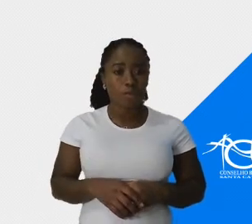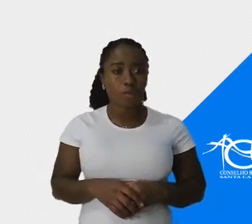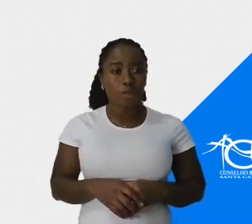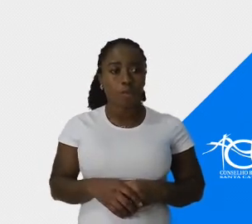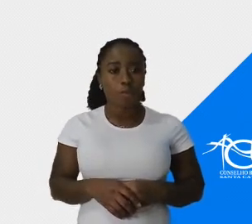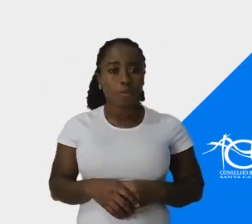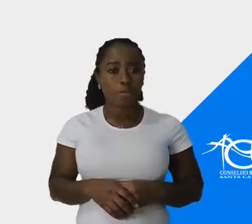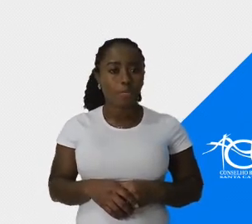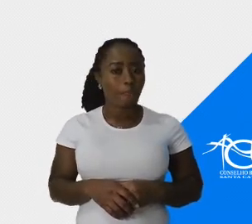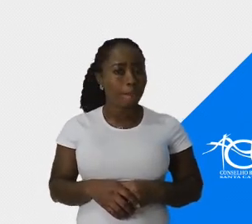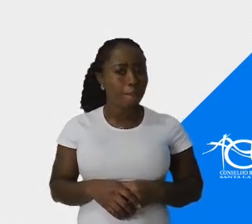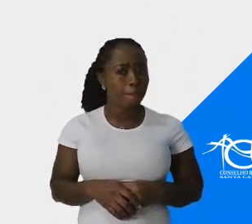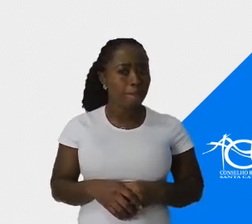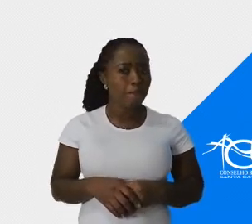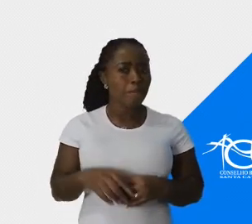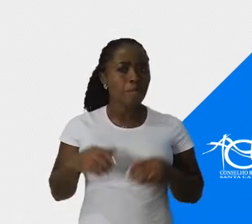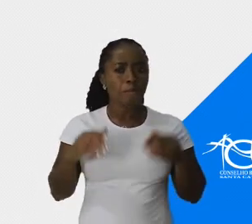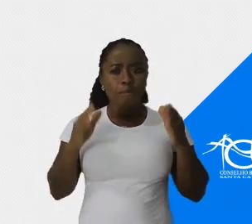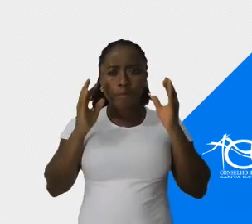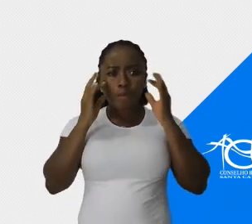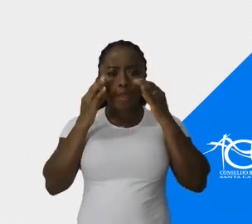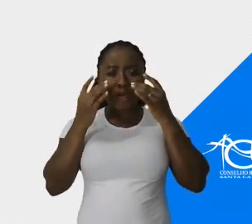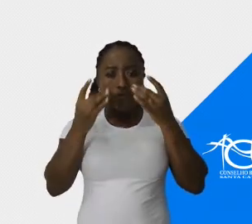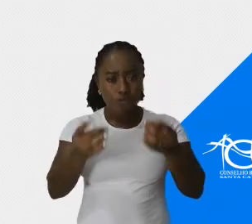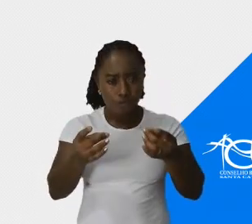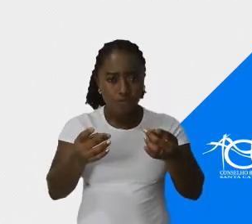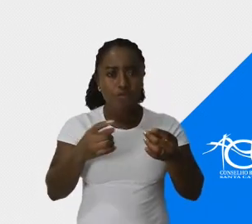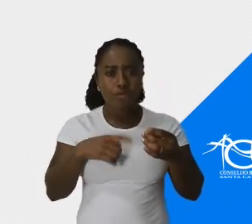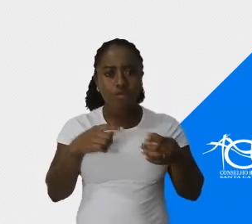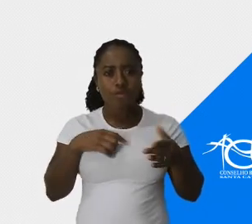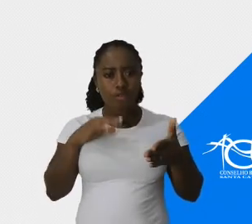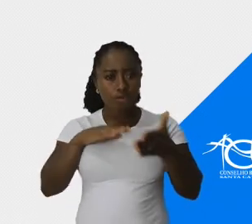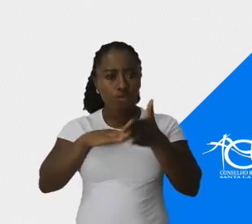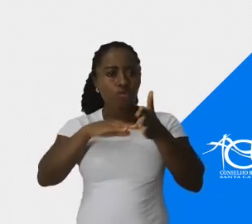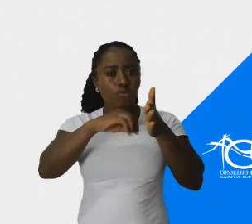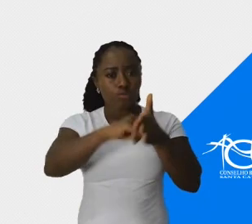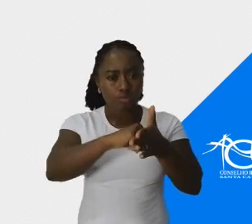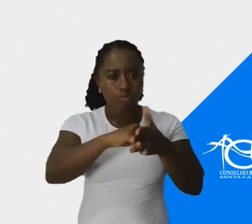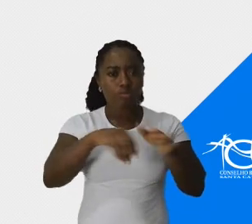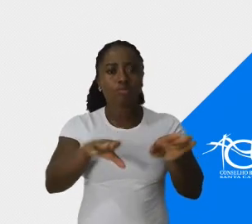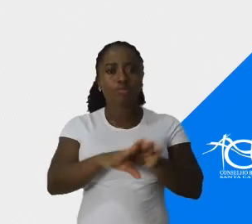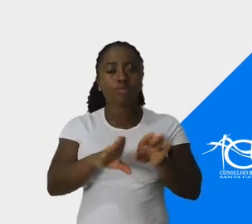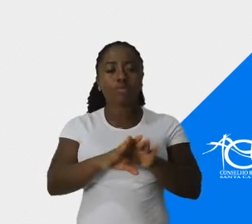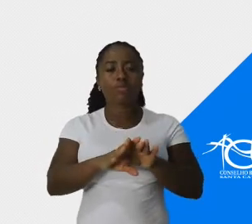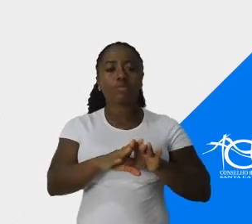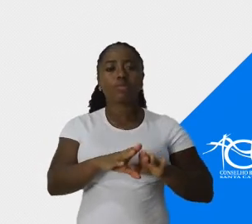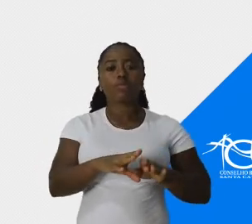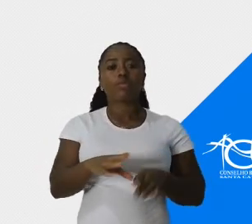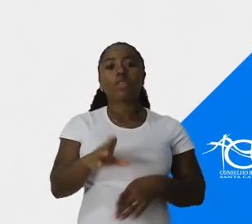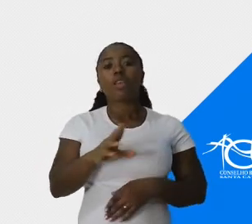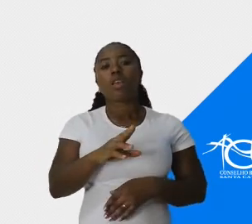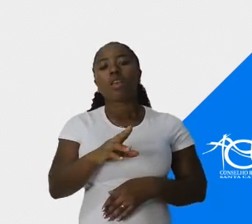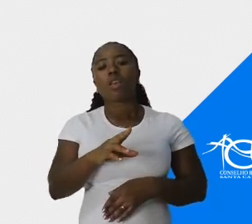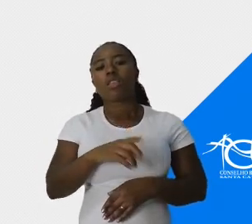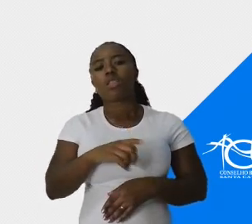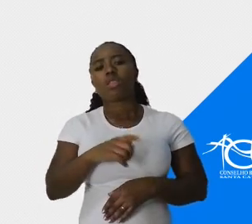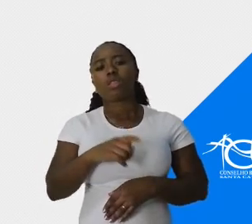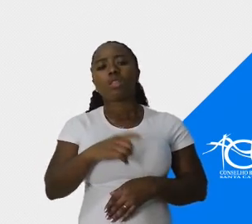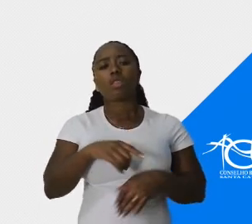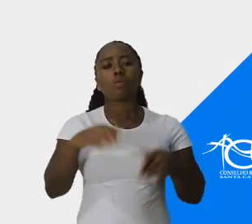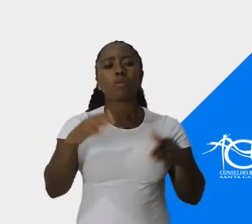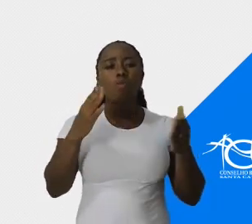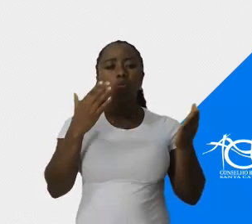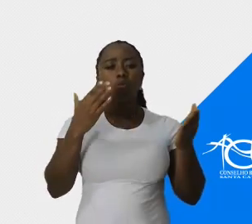evitação de acidentes ou à promoção de acidentes? E aí, o que a gente chama de behavior set. Então, é aqui que os testes psicológicos